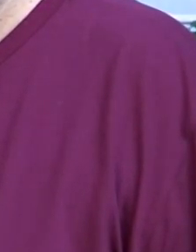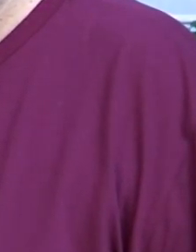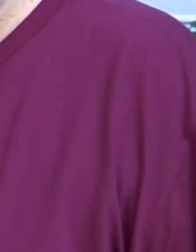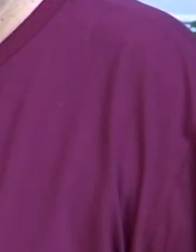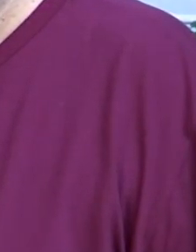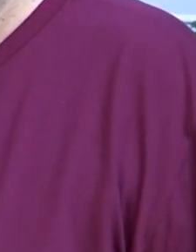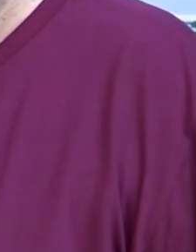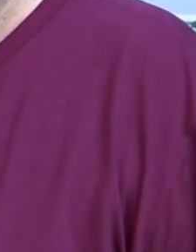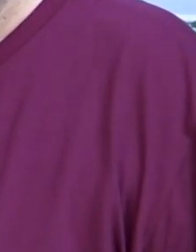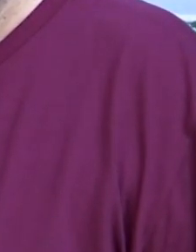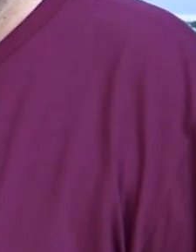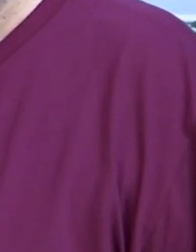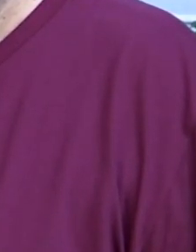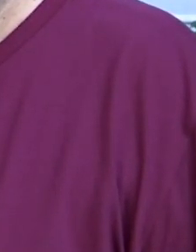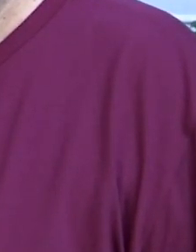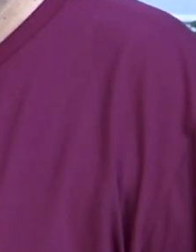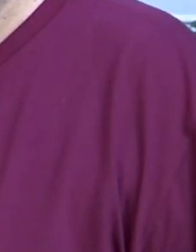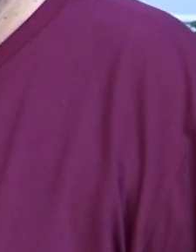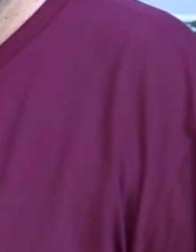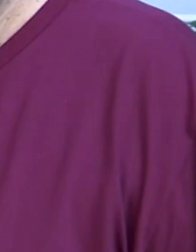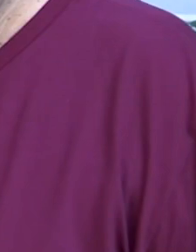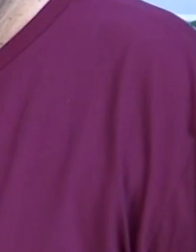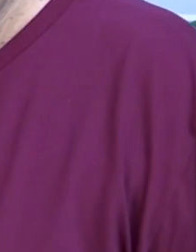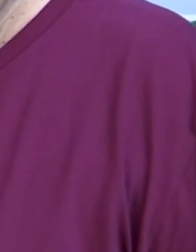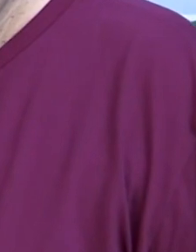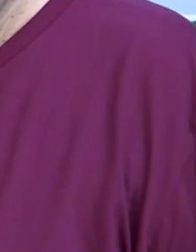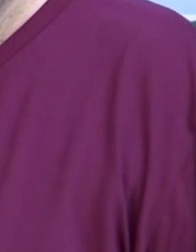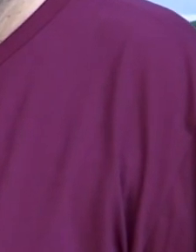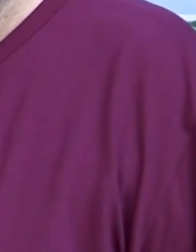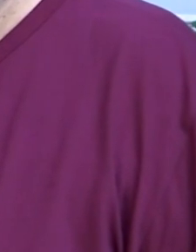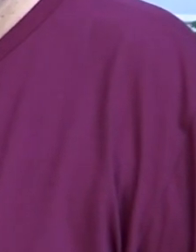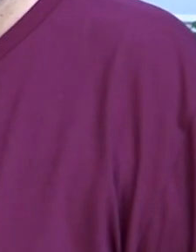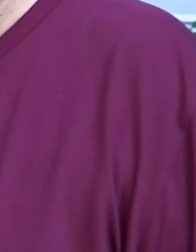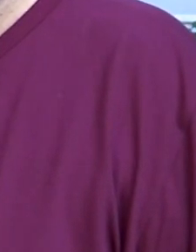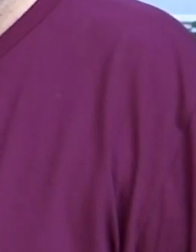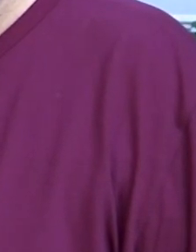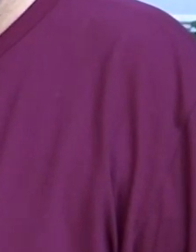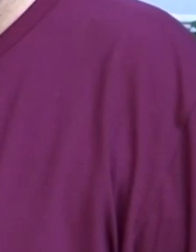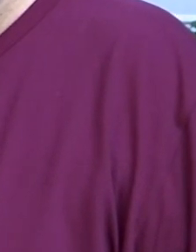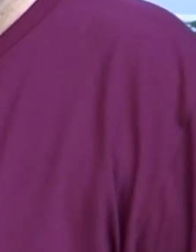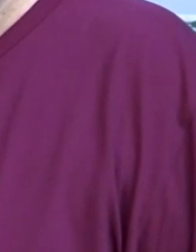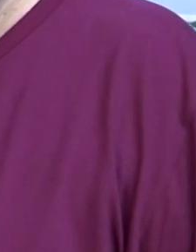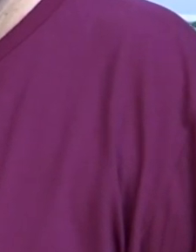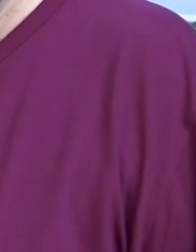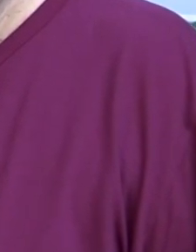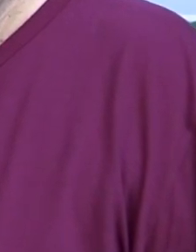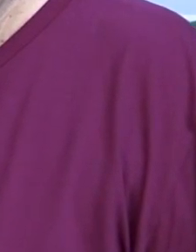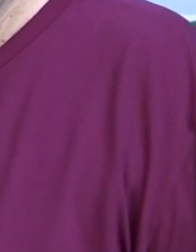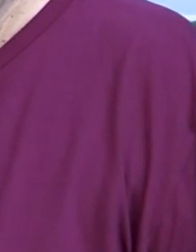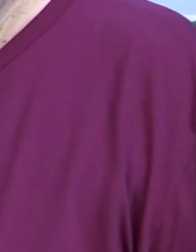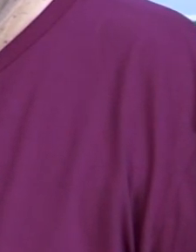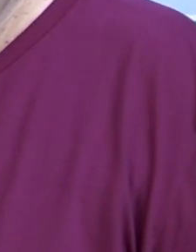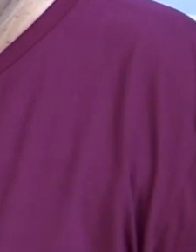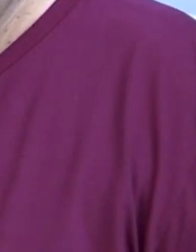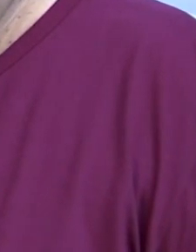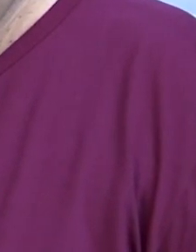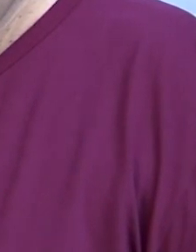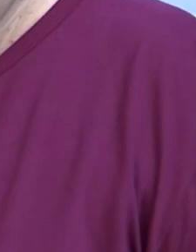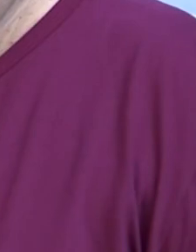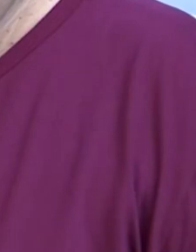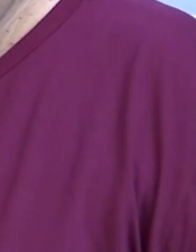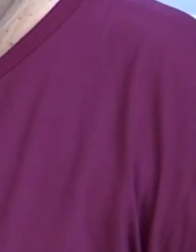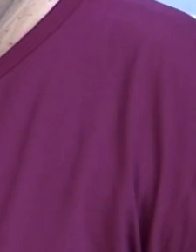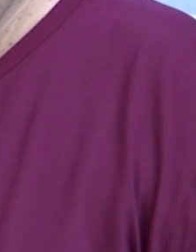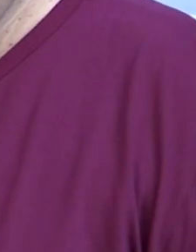aniversário. E eu trocava o presente por um pacote de fralda geriátrica. Quando você organiza uma festa, você convida os seus amigos